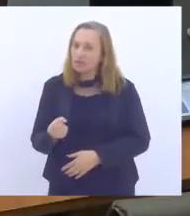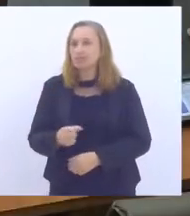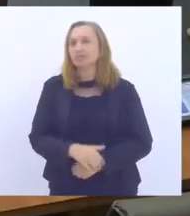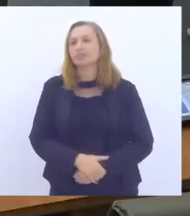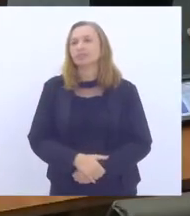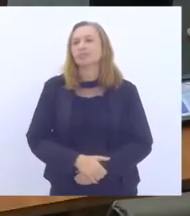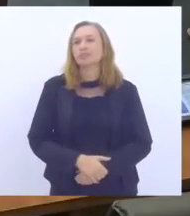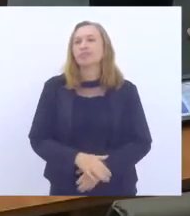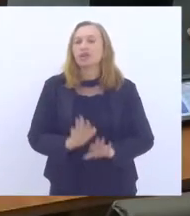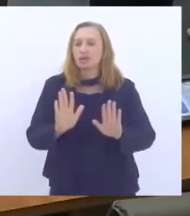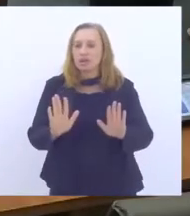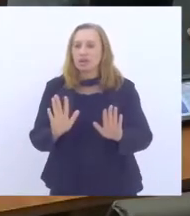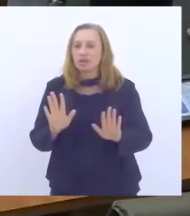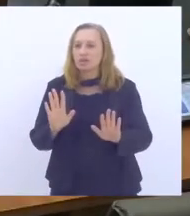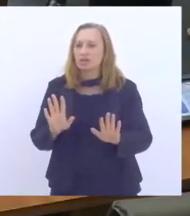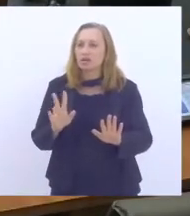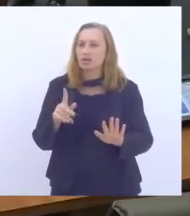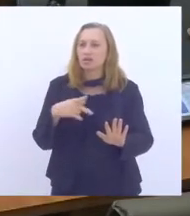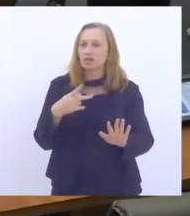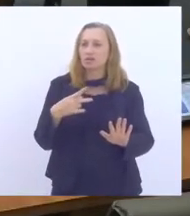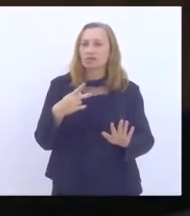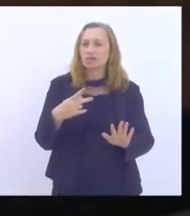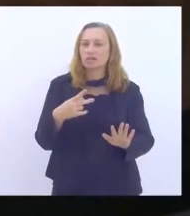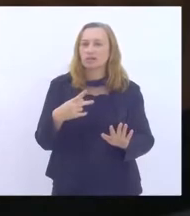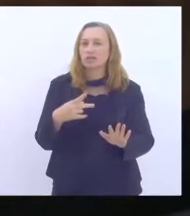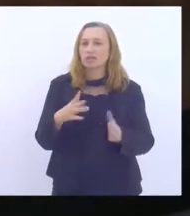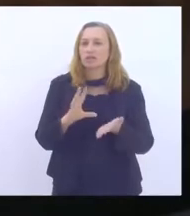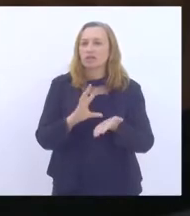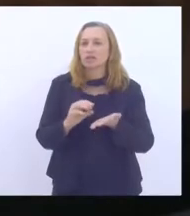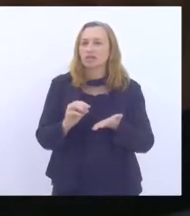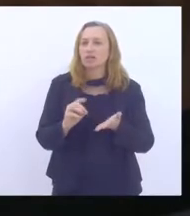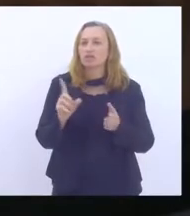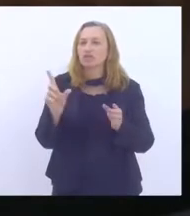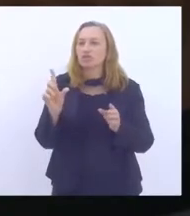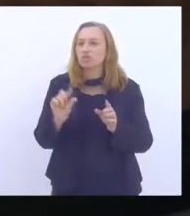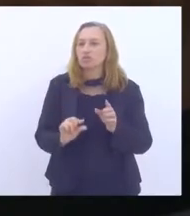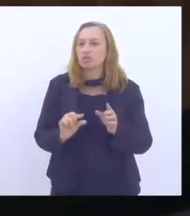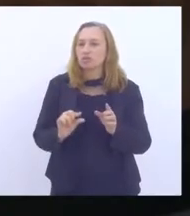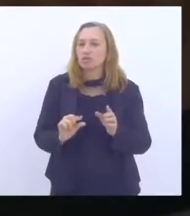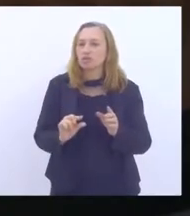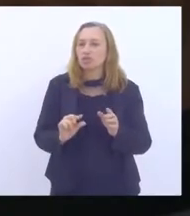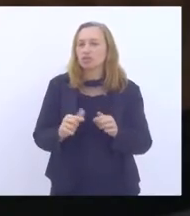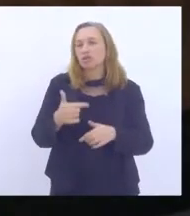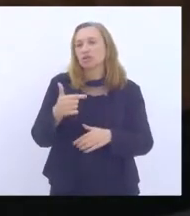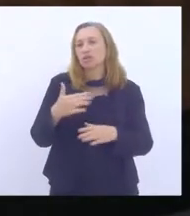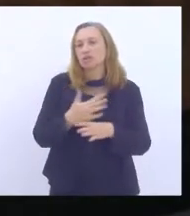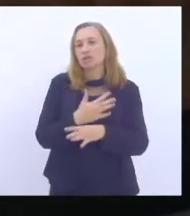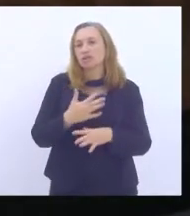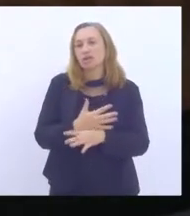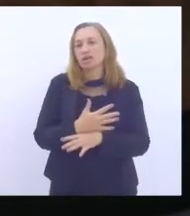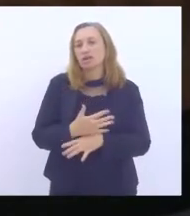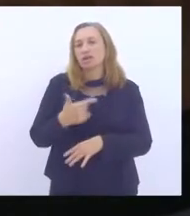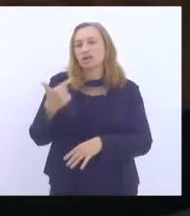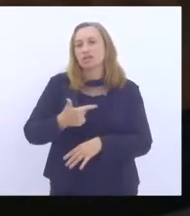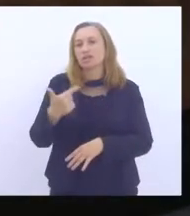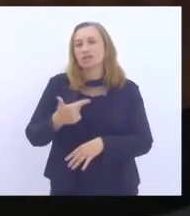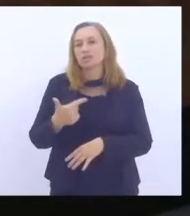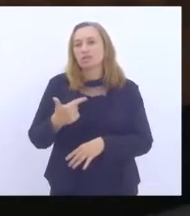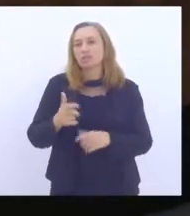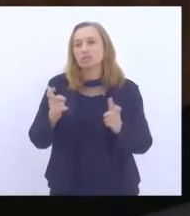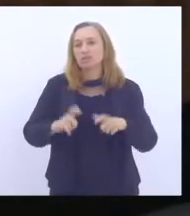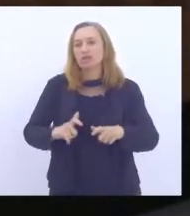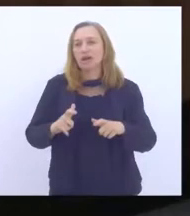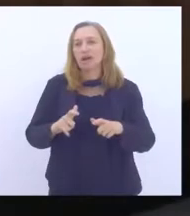chorar só um adendo para não ficar na ata eu acabei de amendoim na minha cidade foi segundo lugar Mundial entendeu eu falei